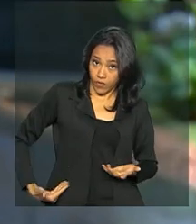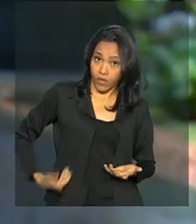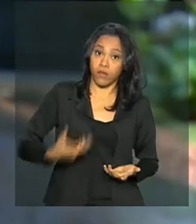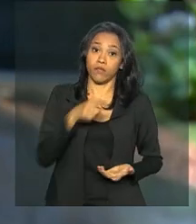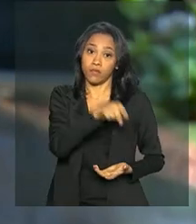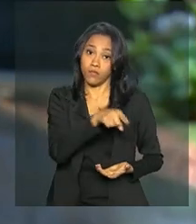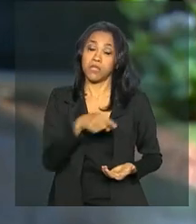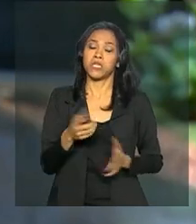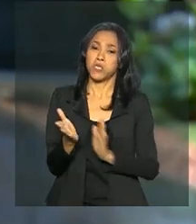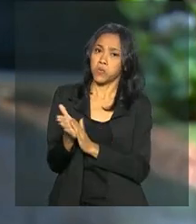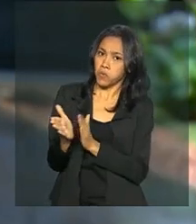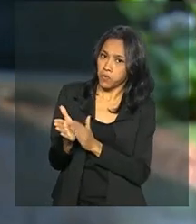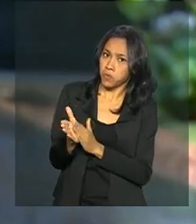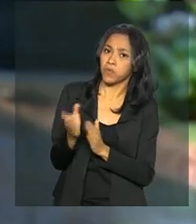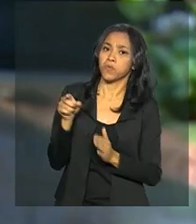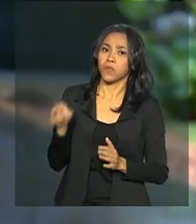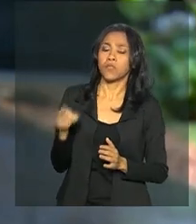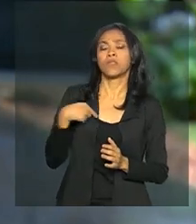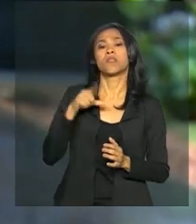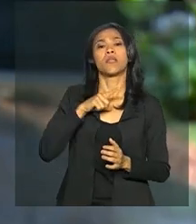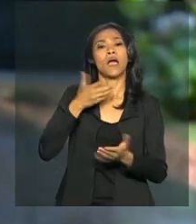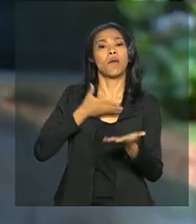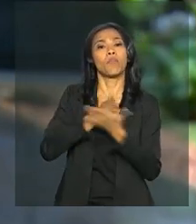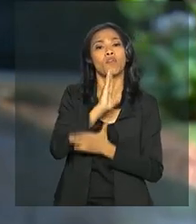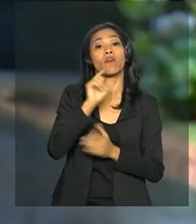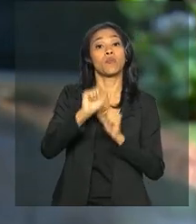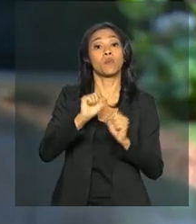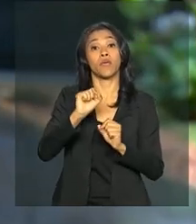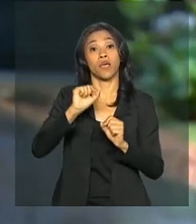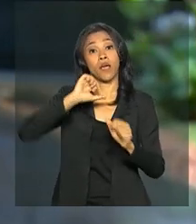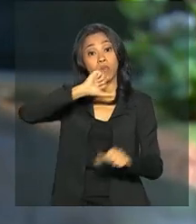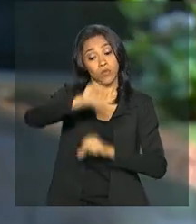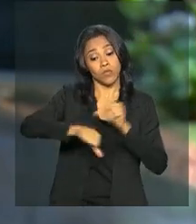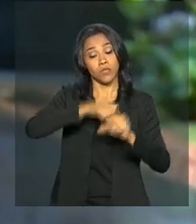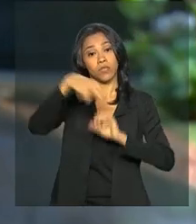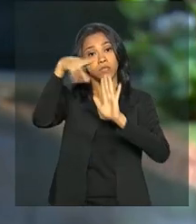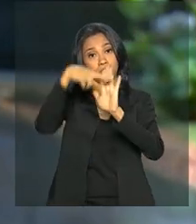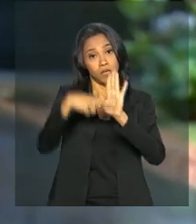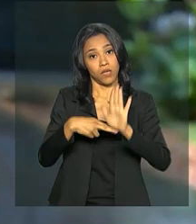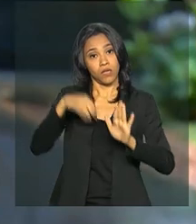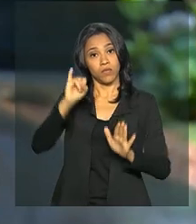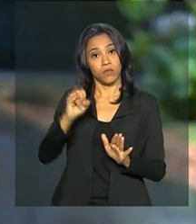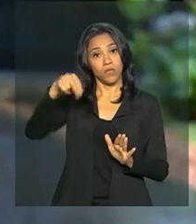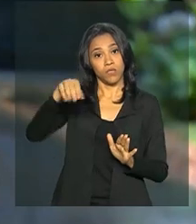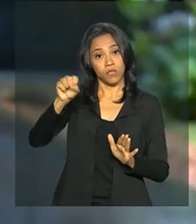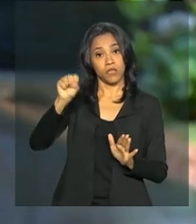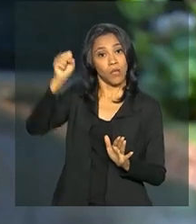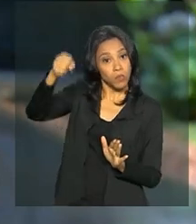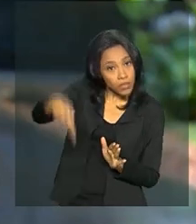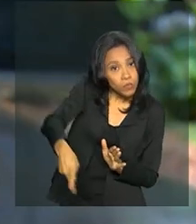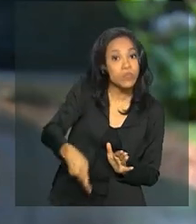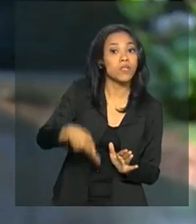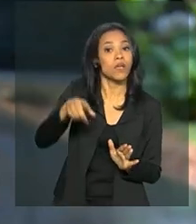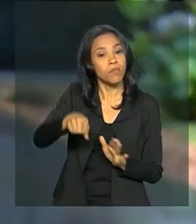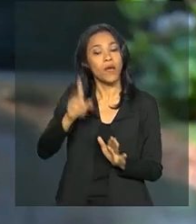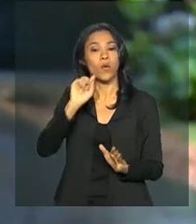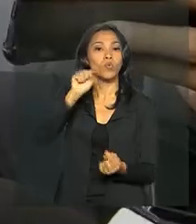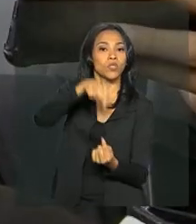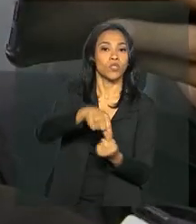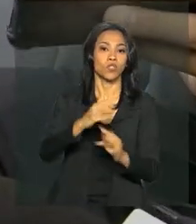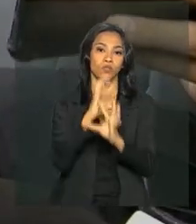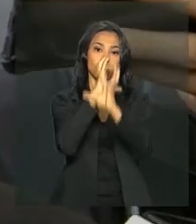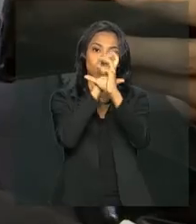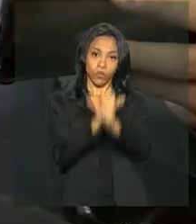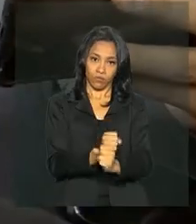eleito ter uma intenção de aprovar a reforma da Previdência e assim garantir o ajuste das contas públicas.